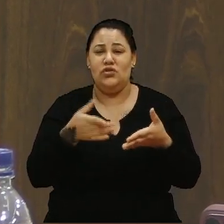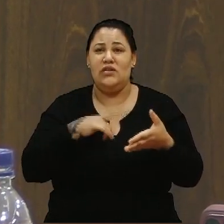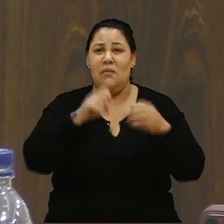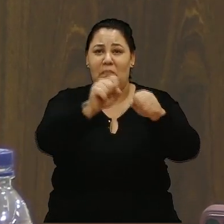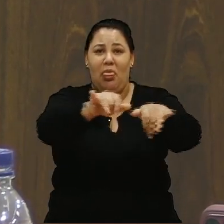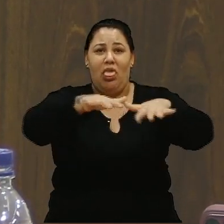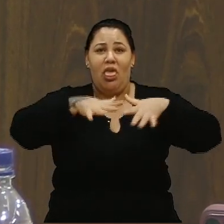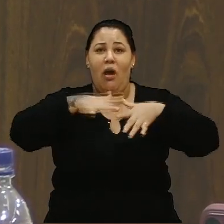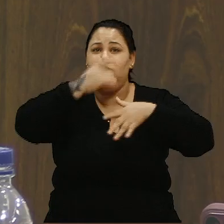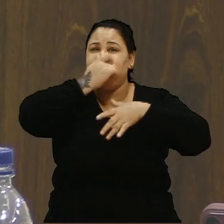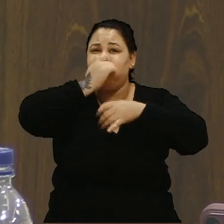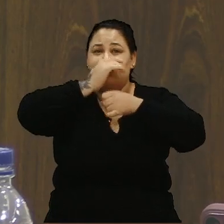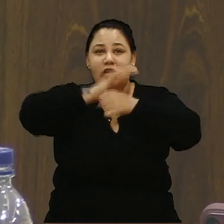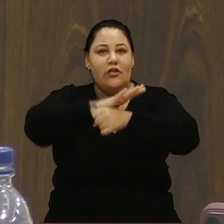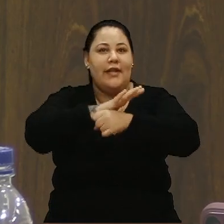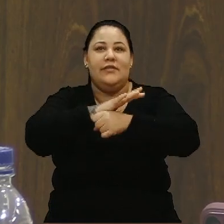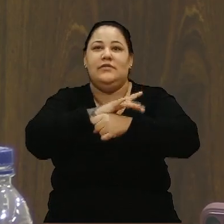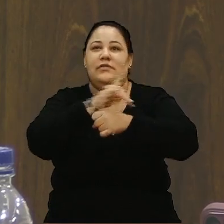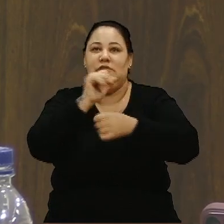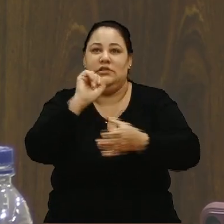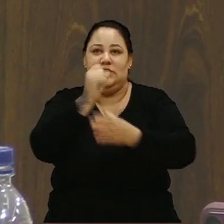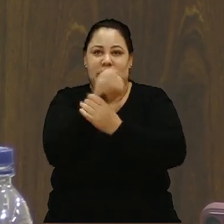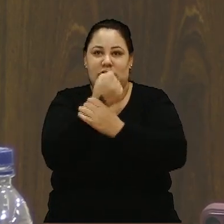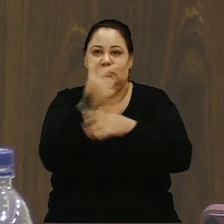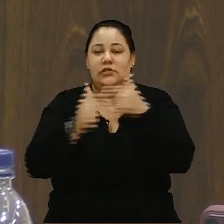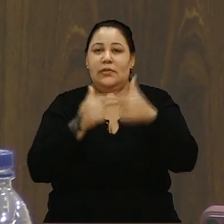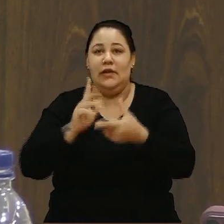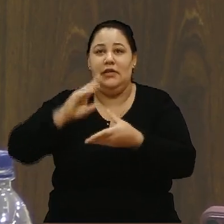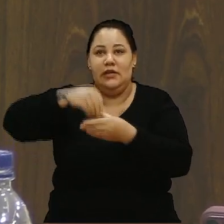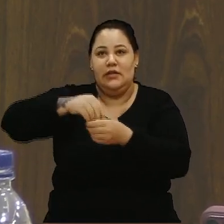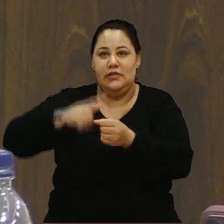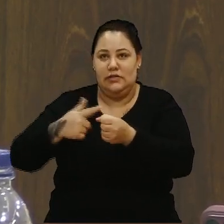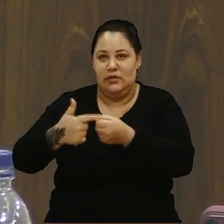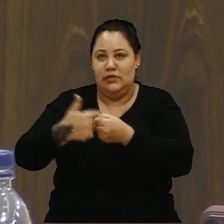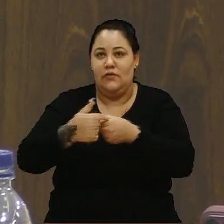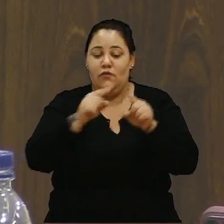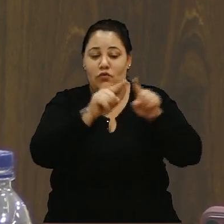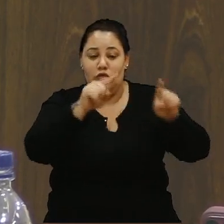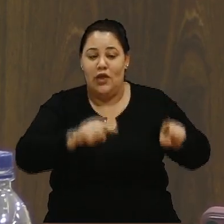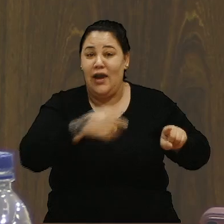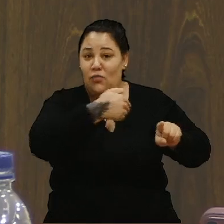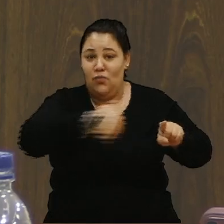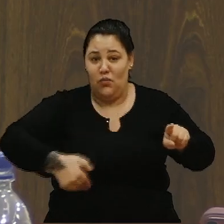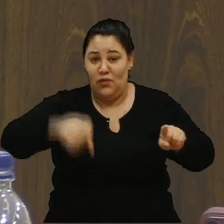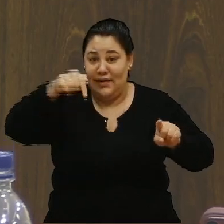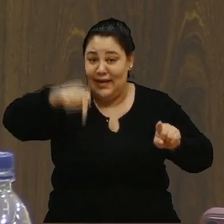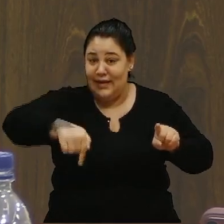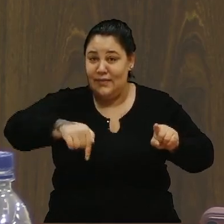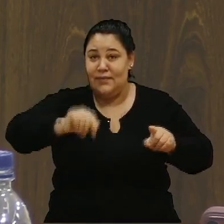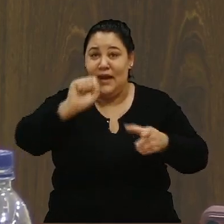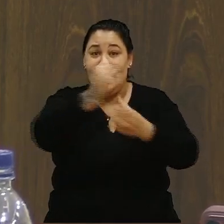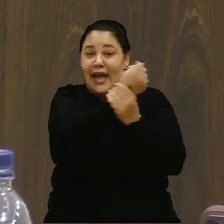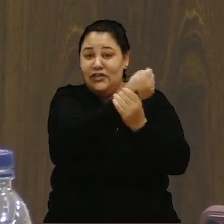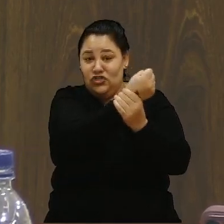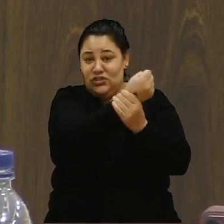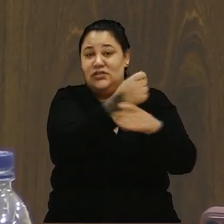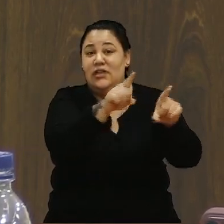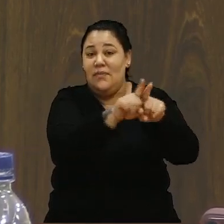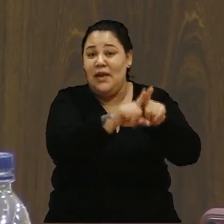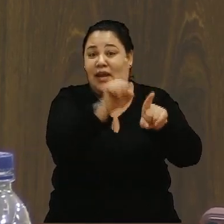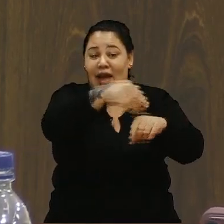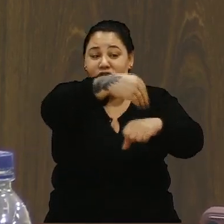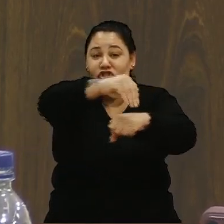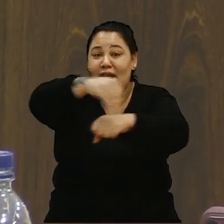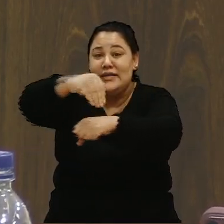lotado de pessoas que garantem os serviços na nossa cidade. O servidor público, ele está aqui para garantir a feitura das nossas